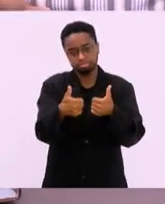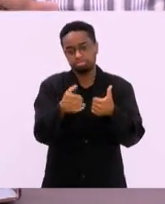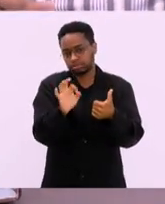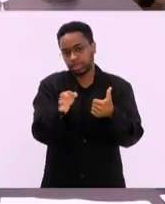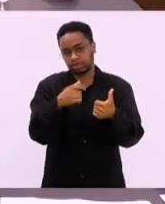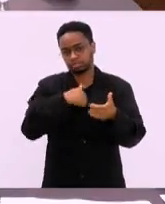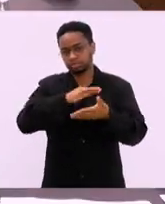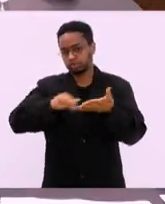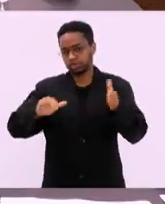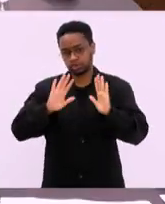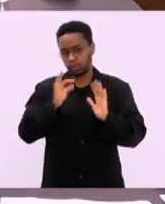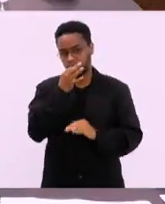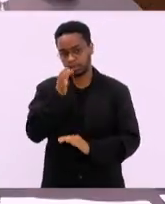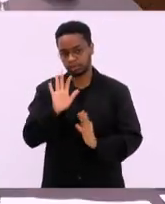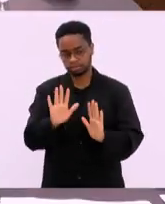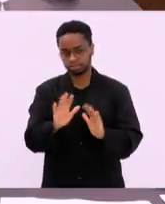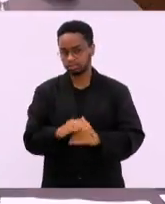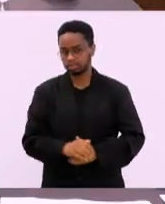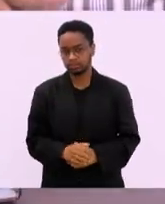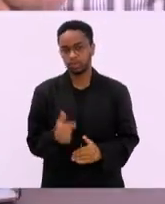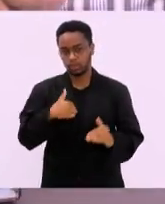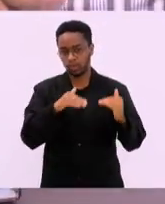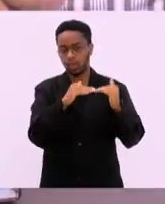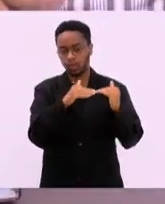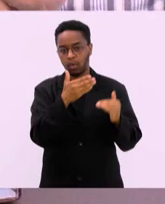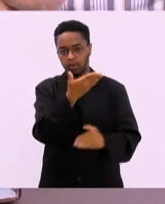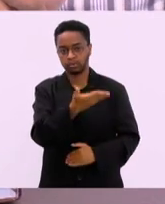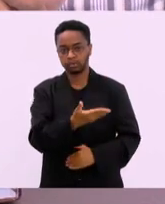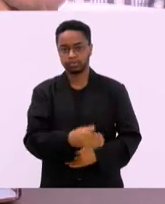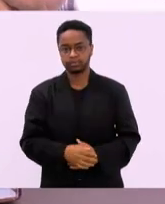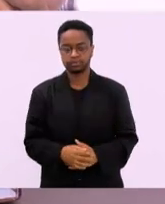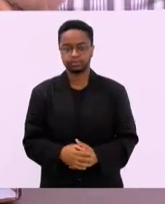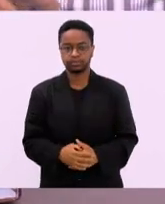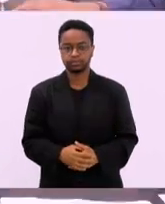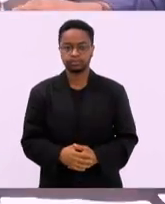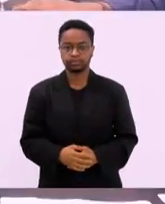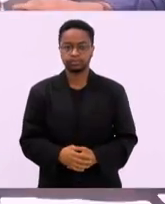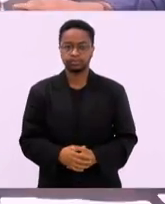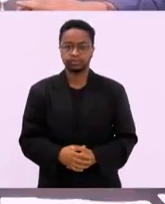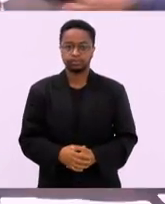retiro. Fica como. Concordo com o relator, então.